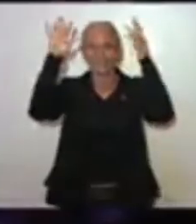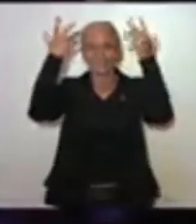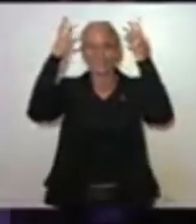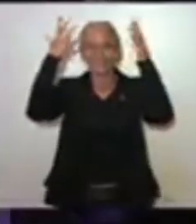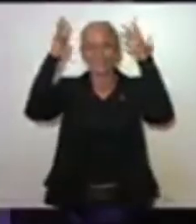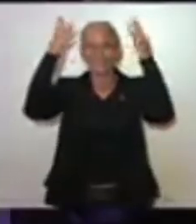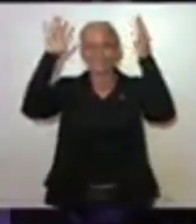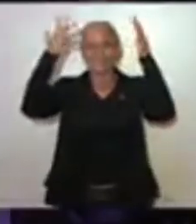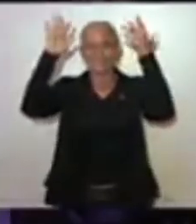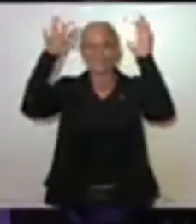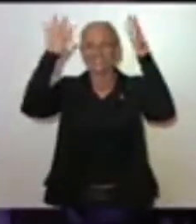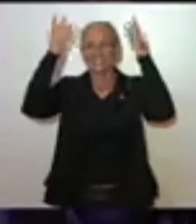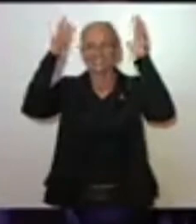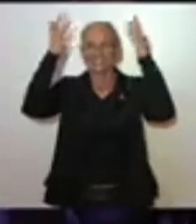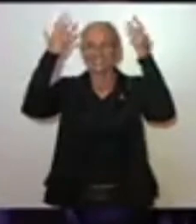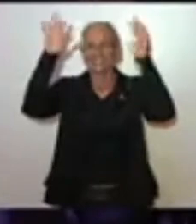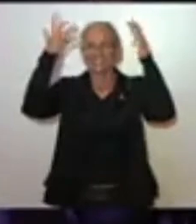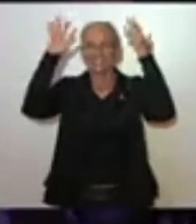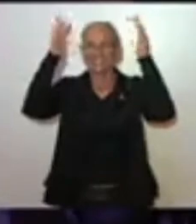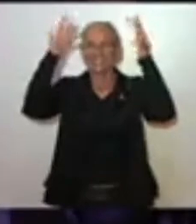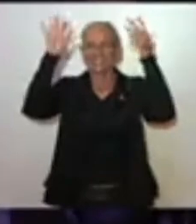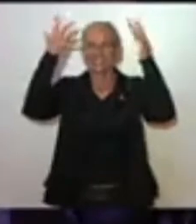E aí